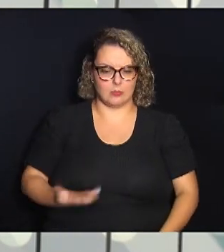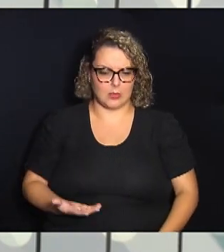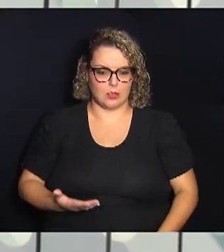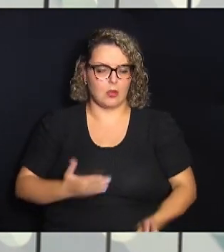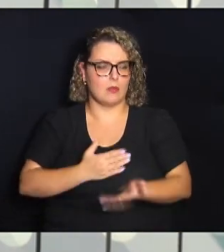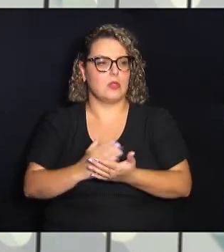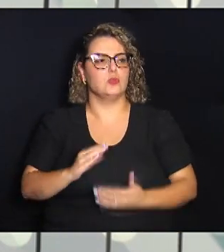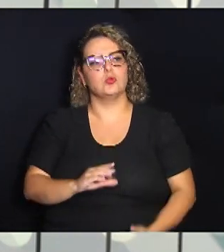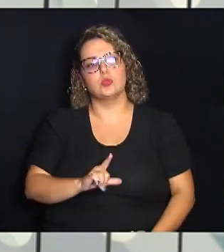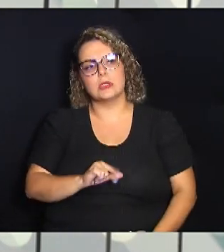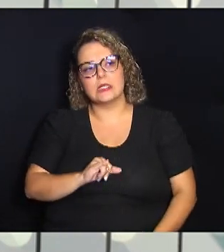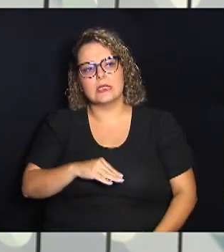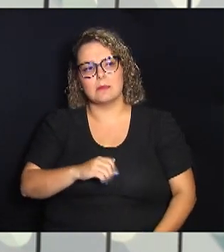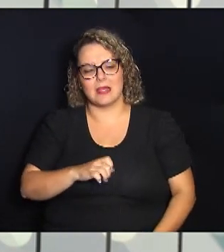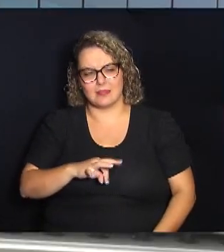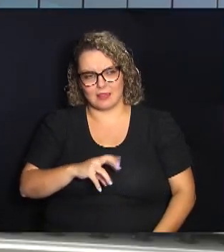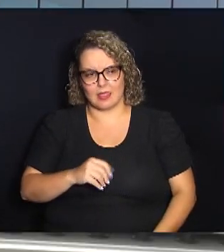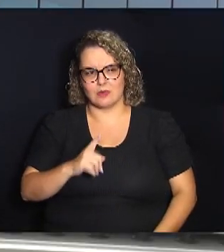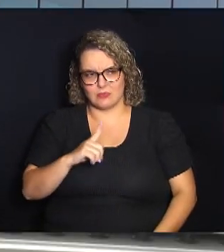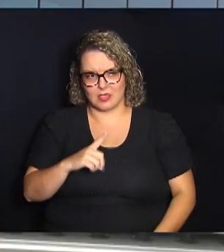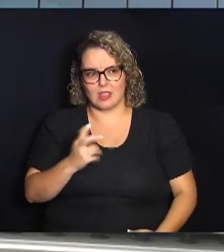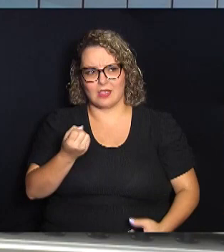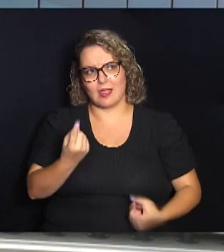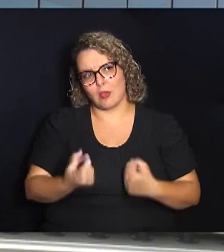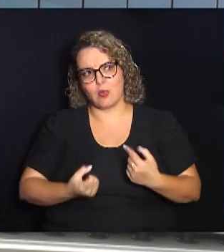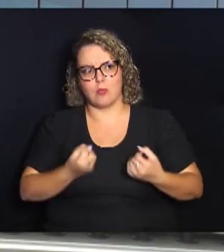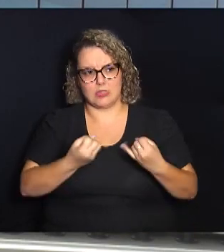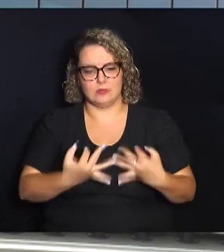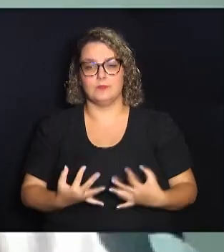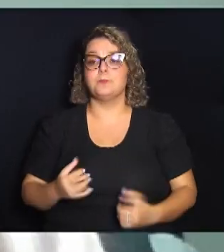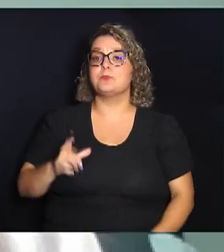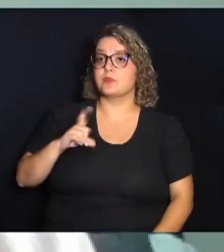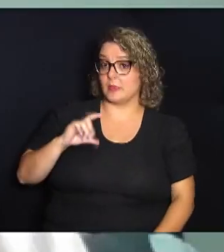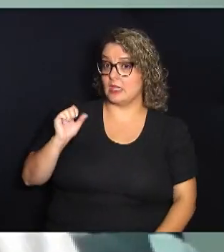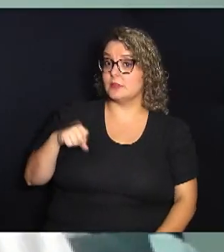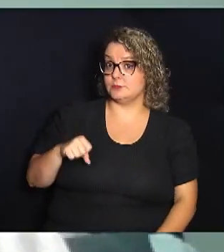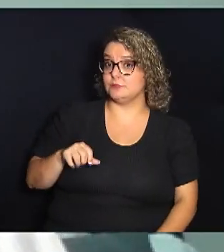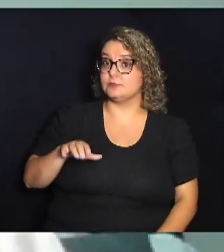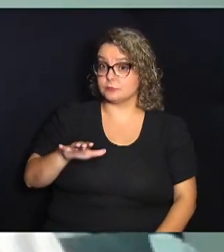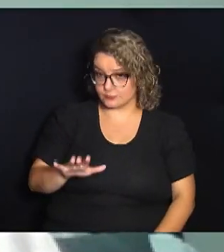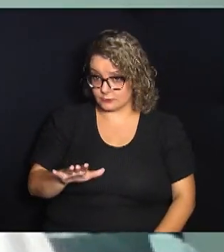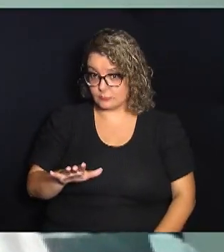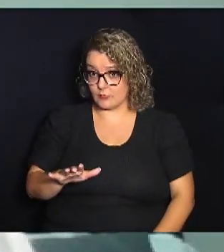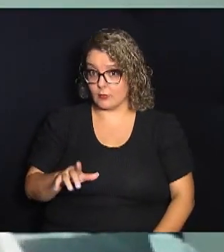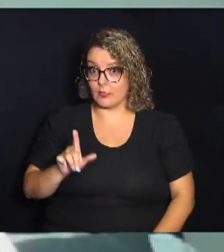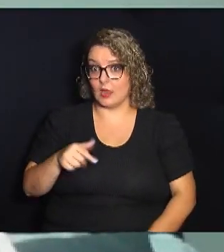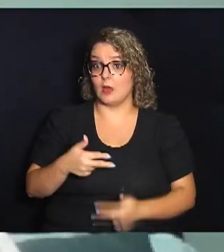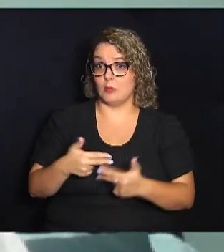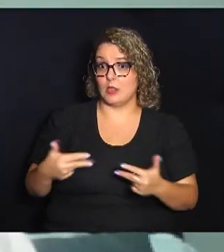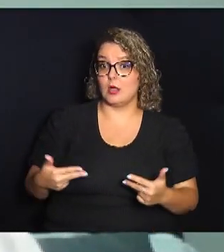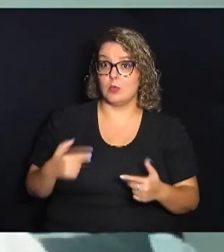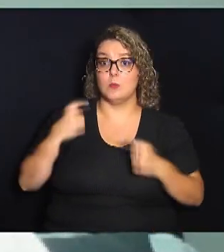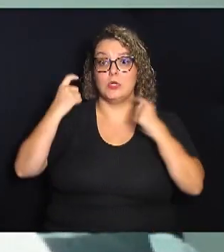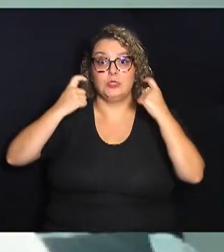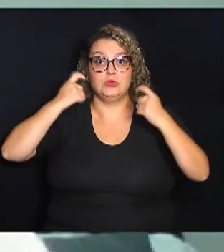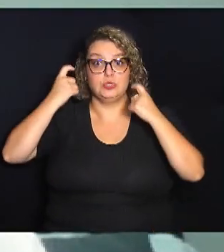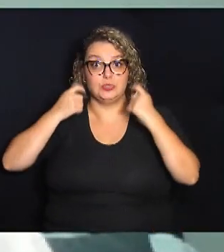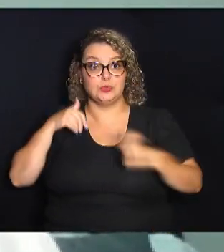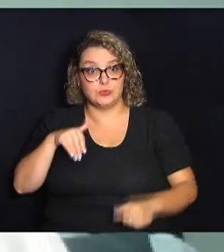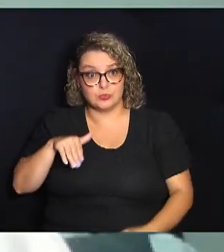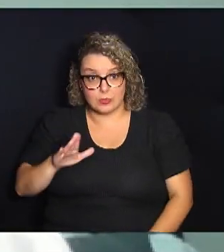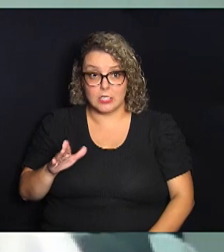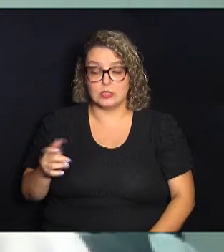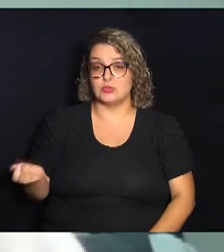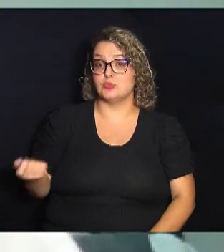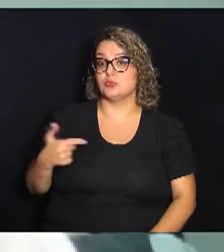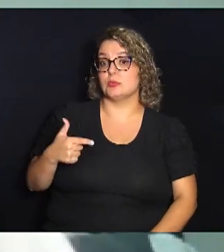Tem alguma explicação? Tem sim. E, aliás, é uma coisa que a gente se preocupa muito mais hoje do que